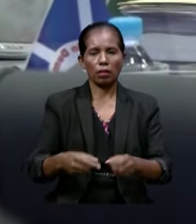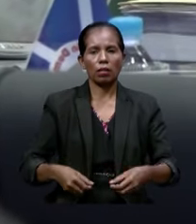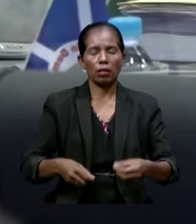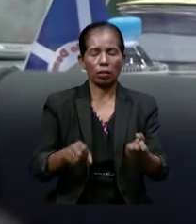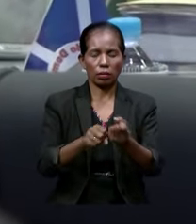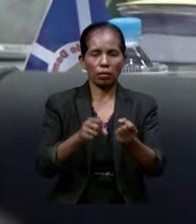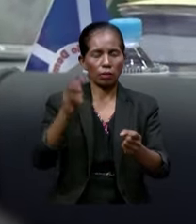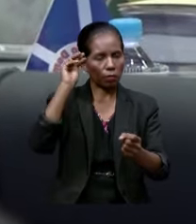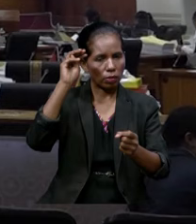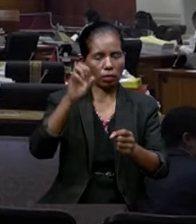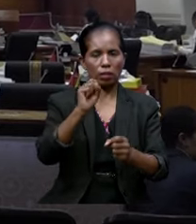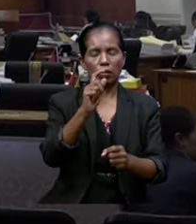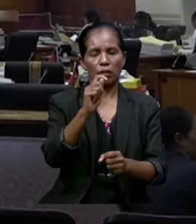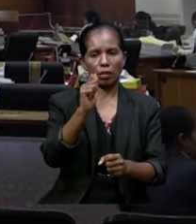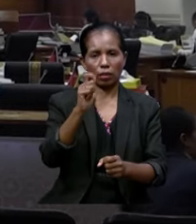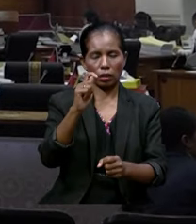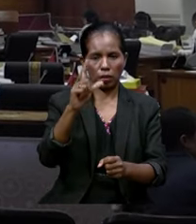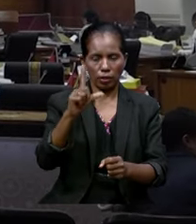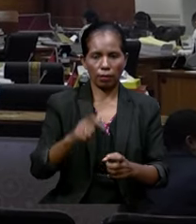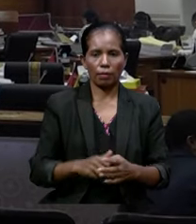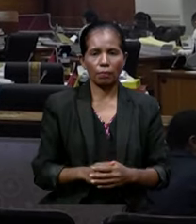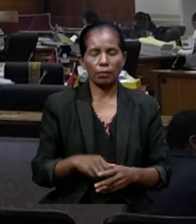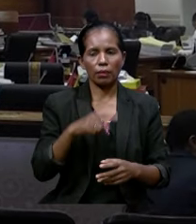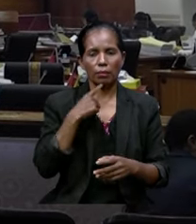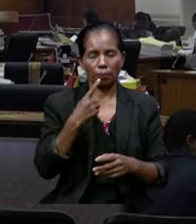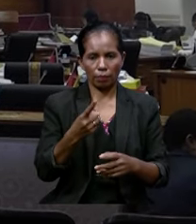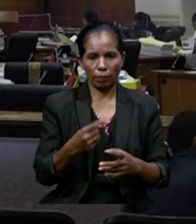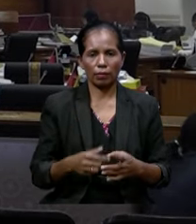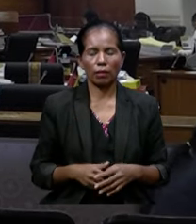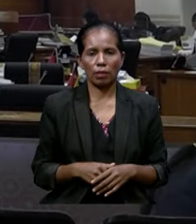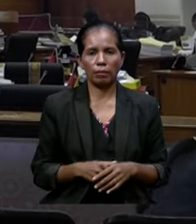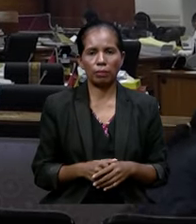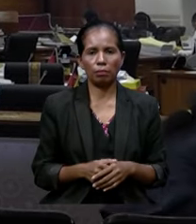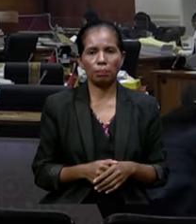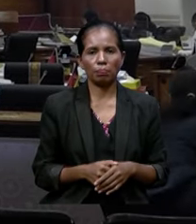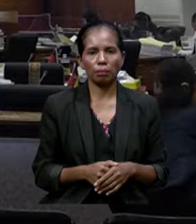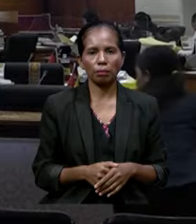Ministério Administração Estatal. Romaldo Neves, Jaime dos Santos, GMN.